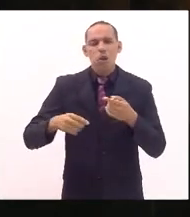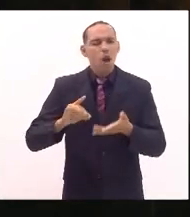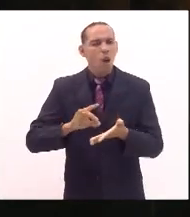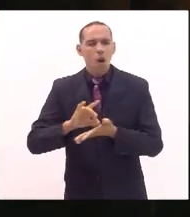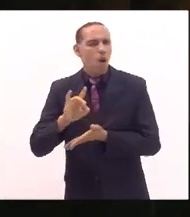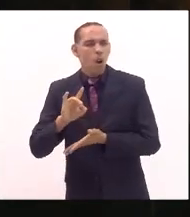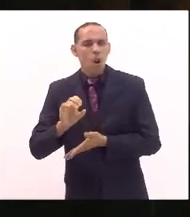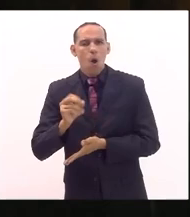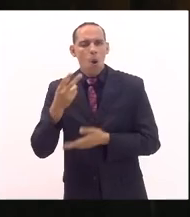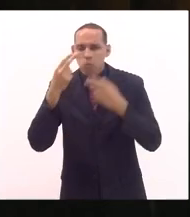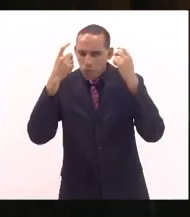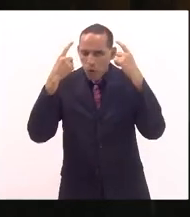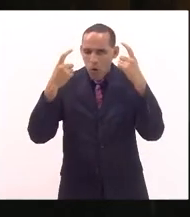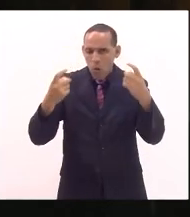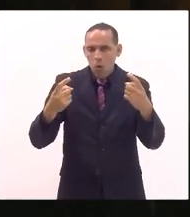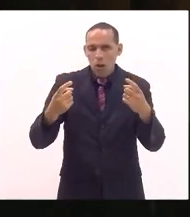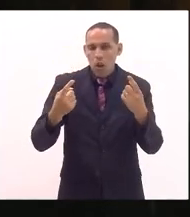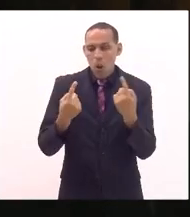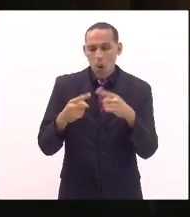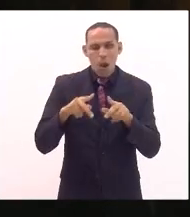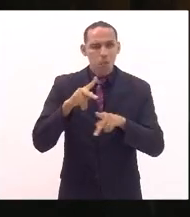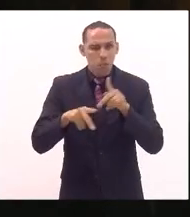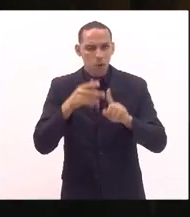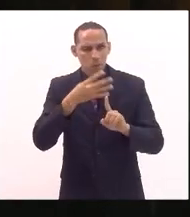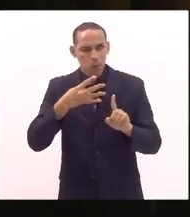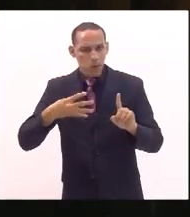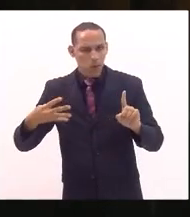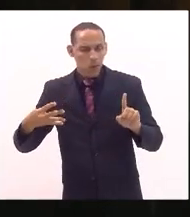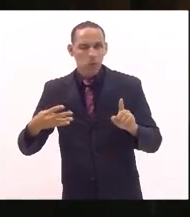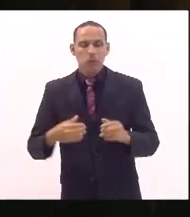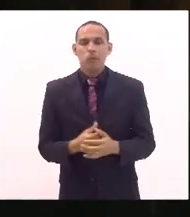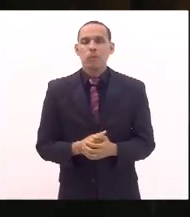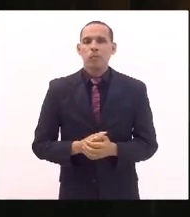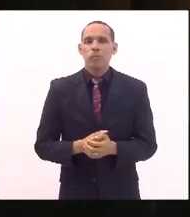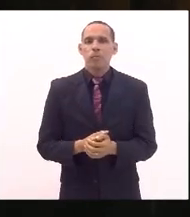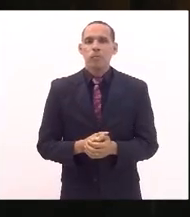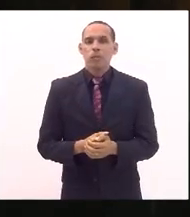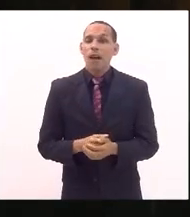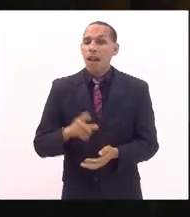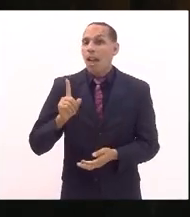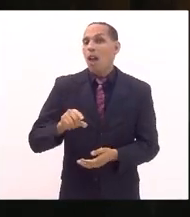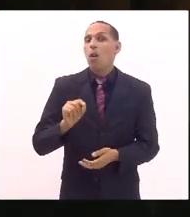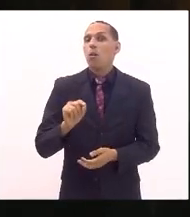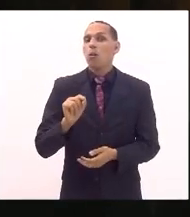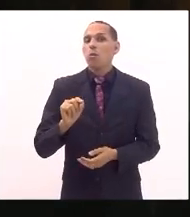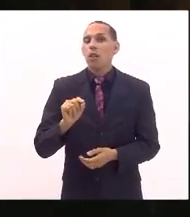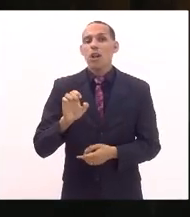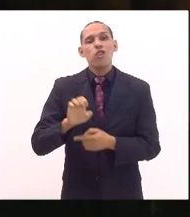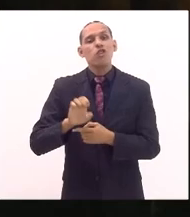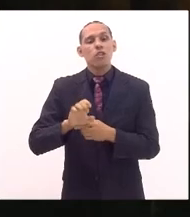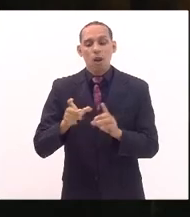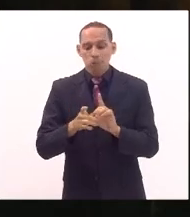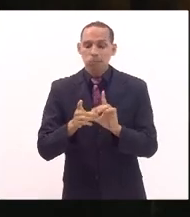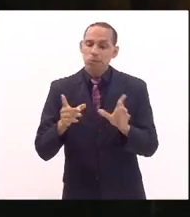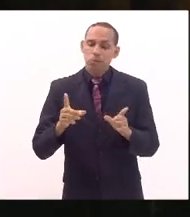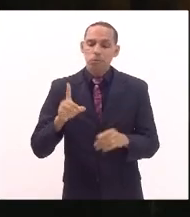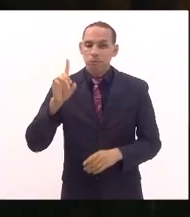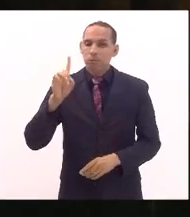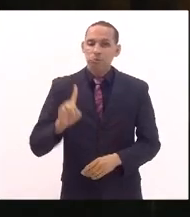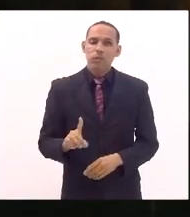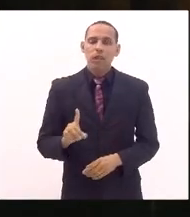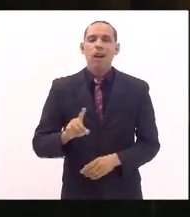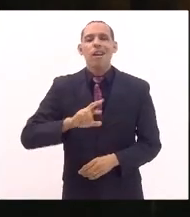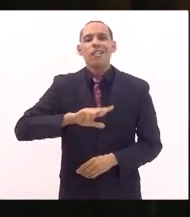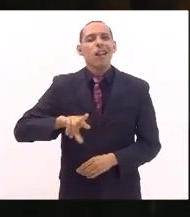do ódio da violência contra a população LGBT que ia mais Isso sim é o estado democrático de direito